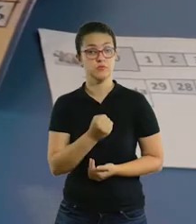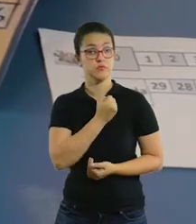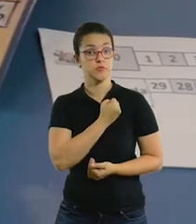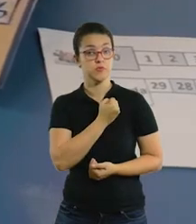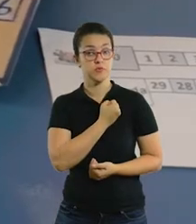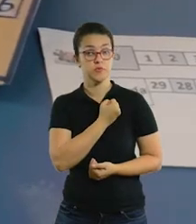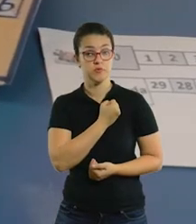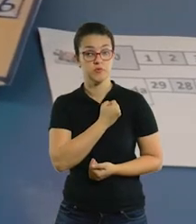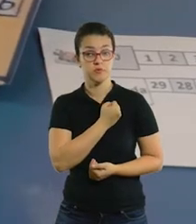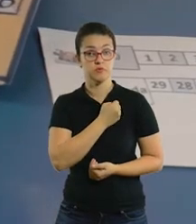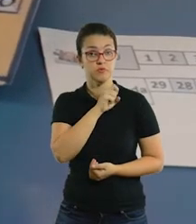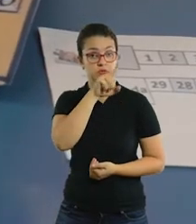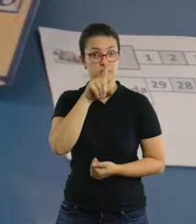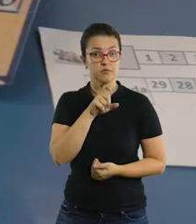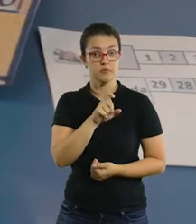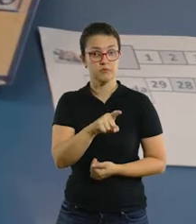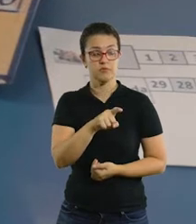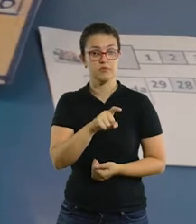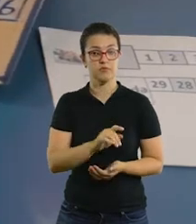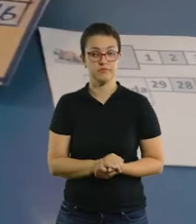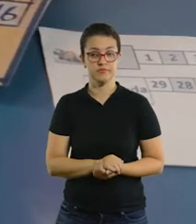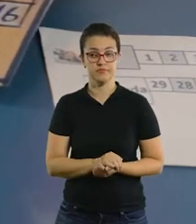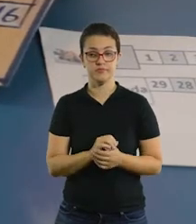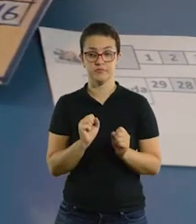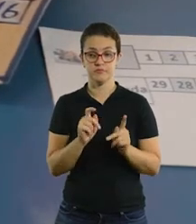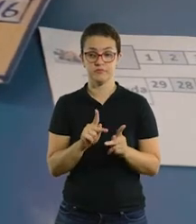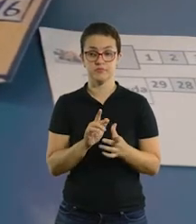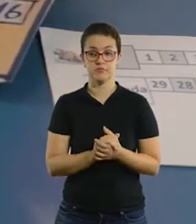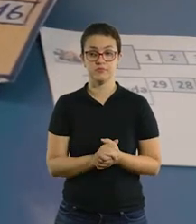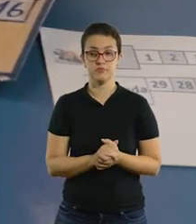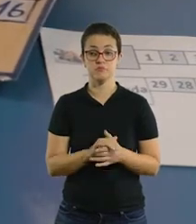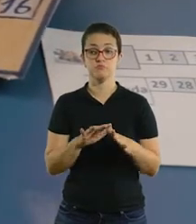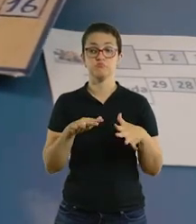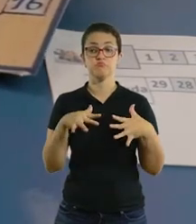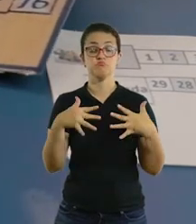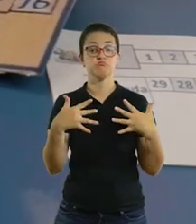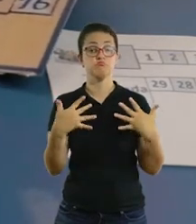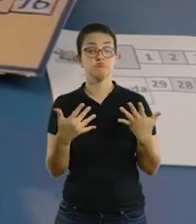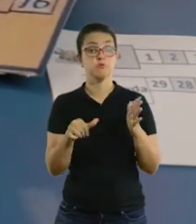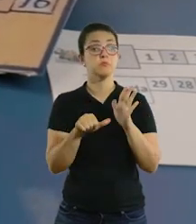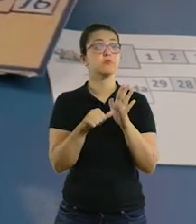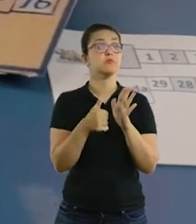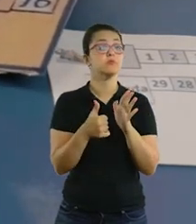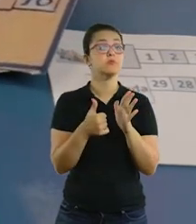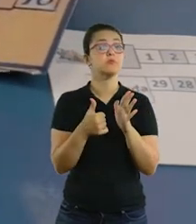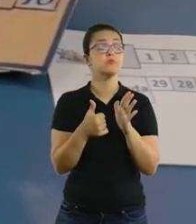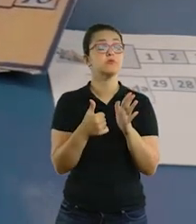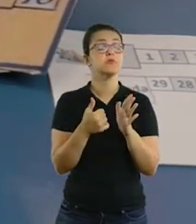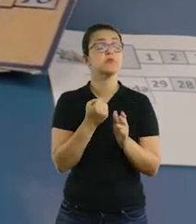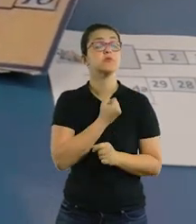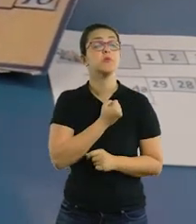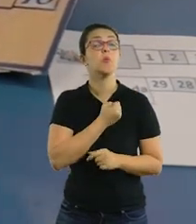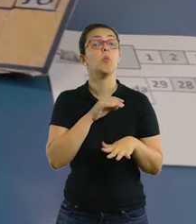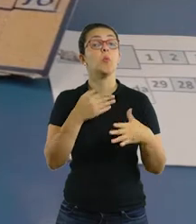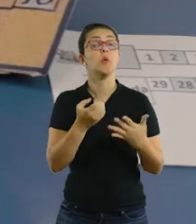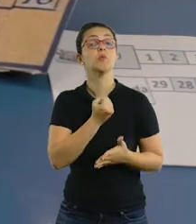número correspondente nas interrogações, correto? Aí então, qual é o primeiro número? Que número falta